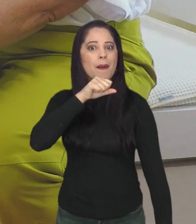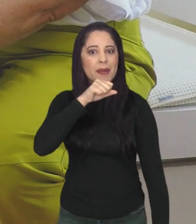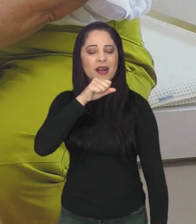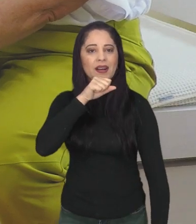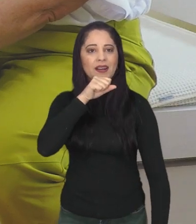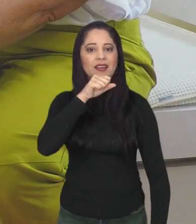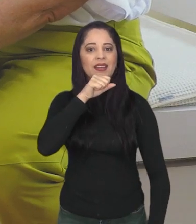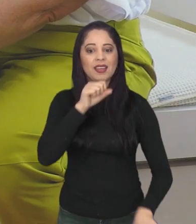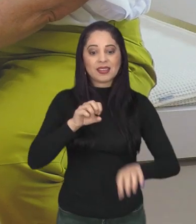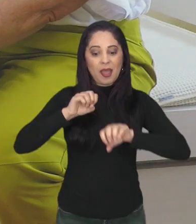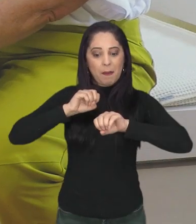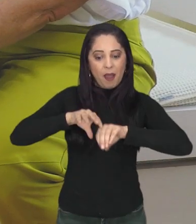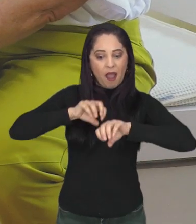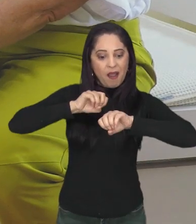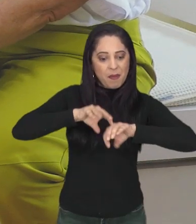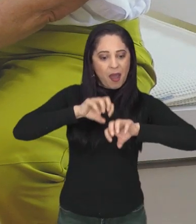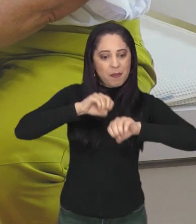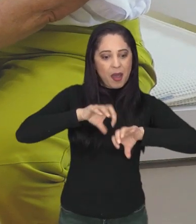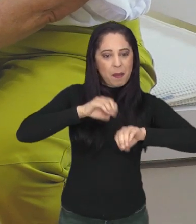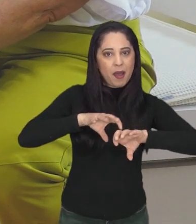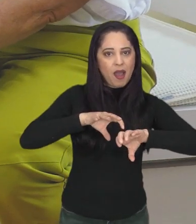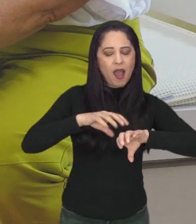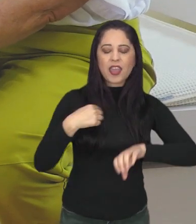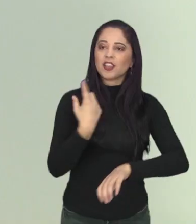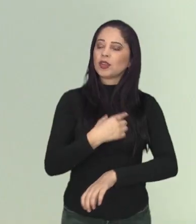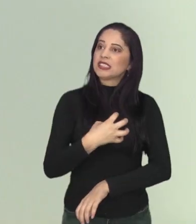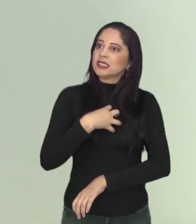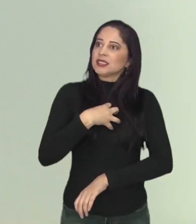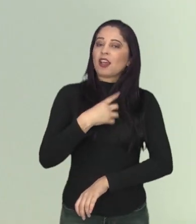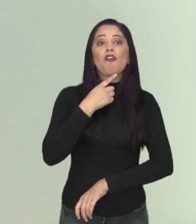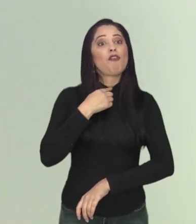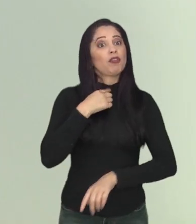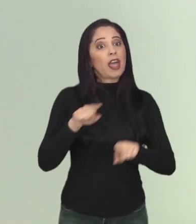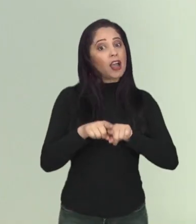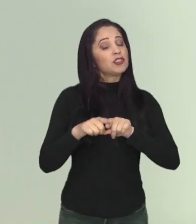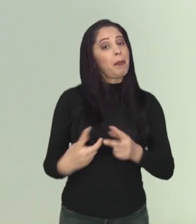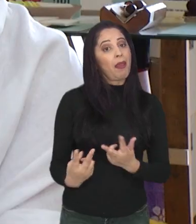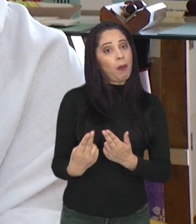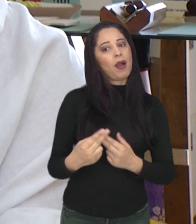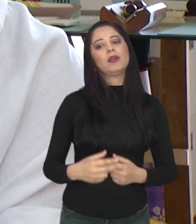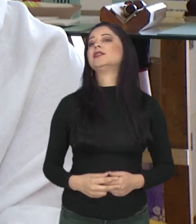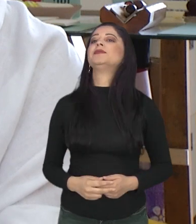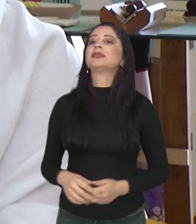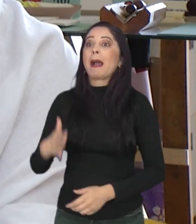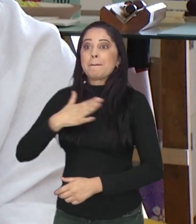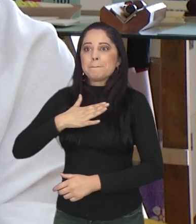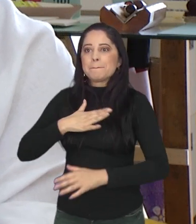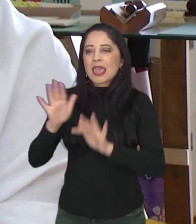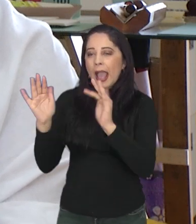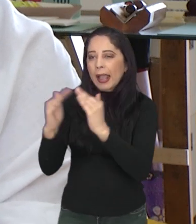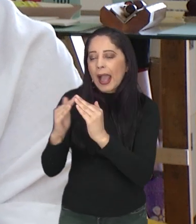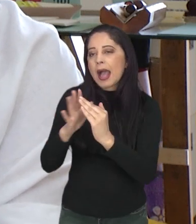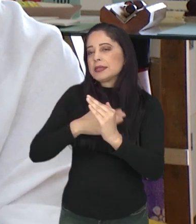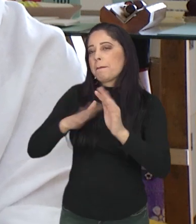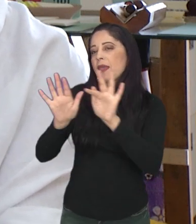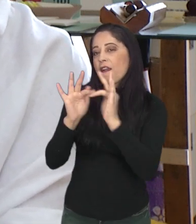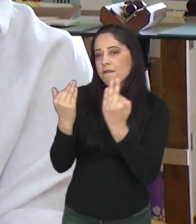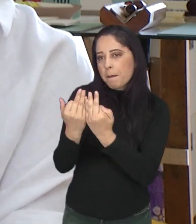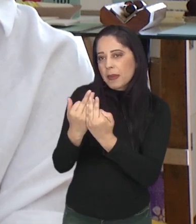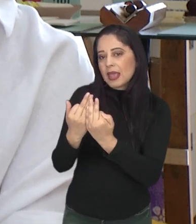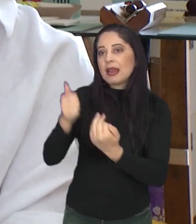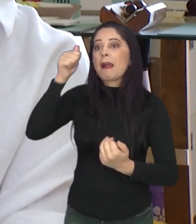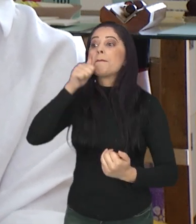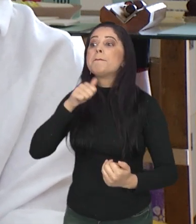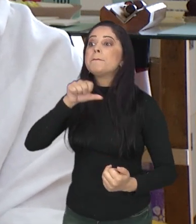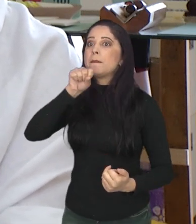a mãe e acaba nascendo essa vontade na gente como que foi para você na minha casa né minha